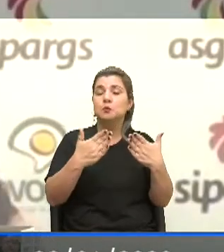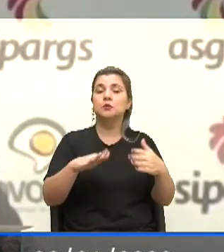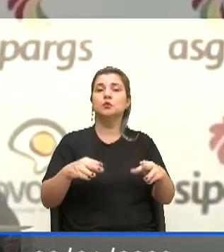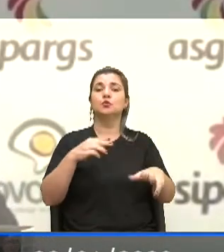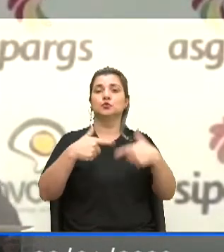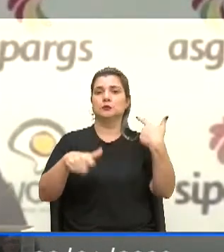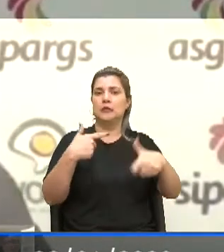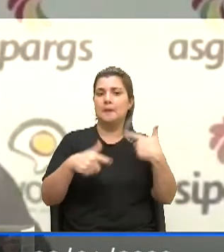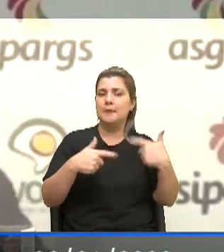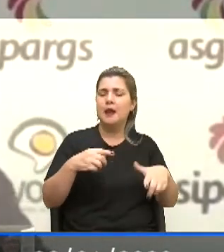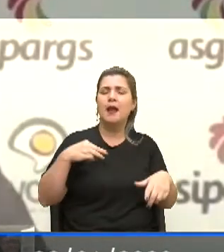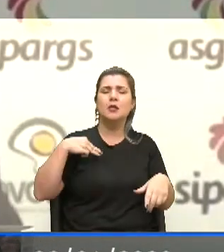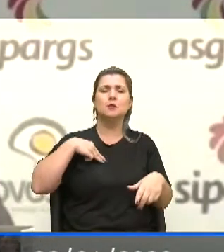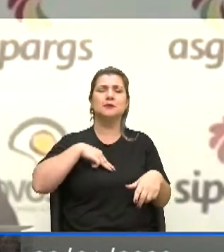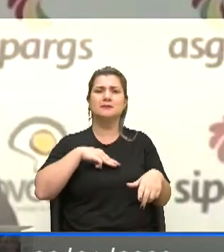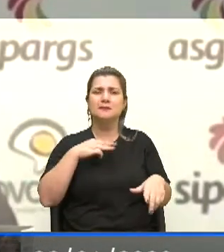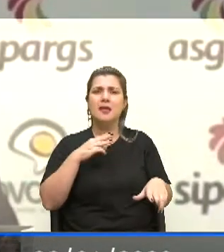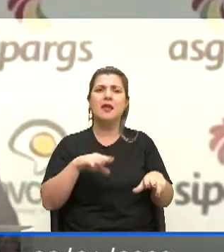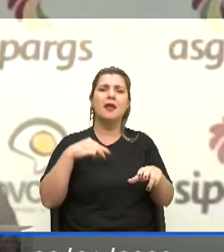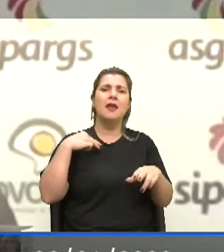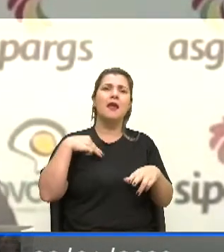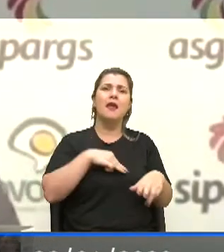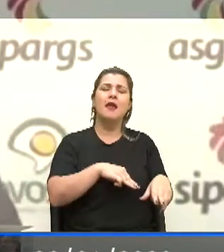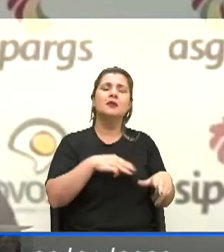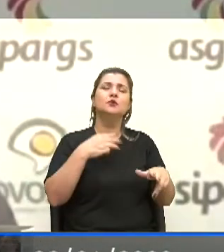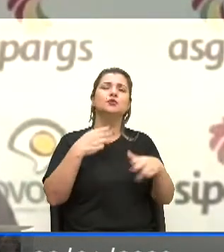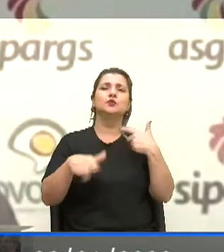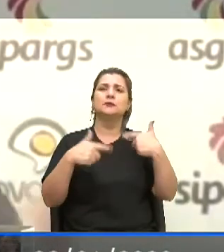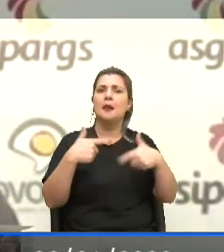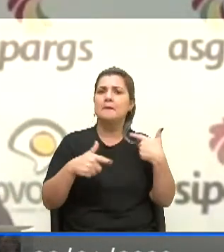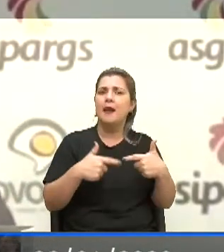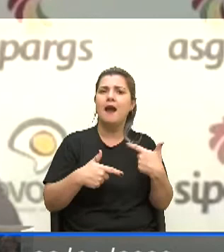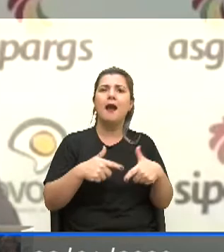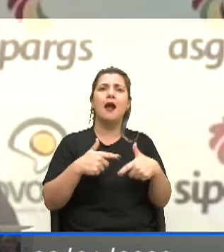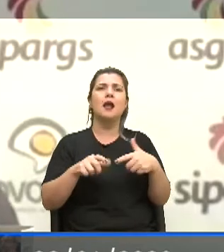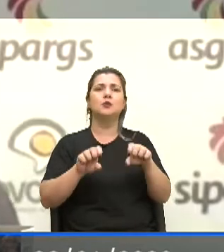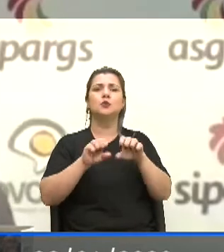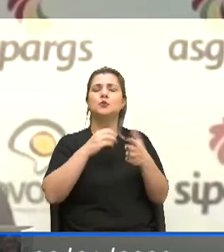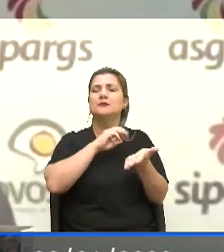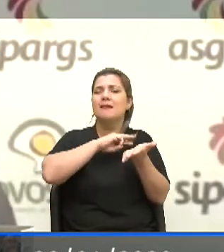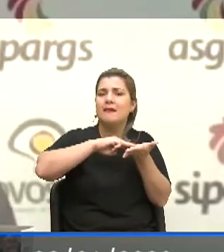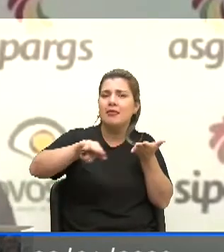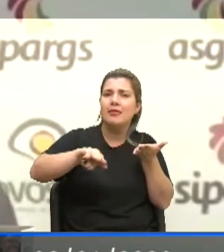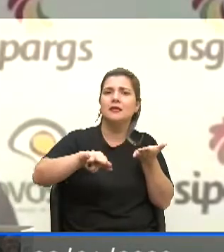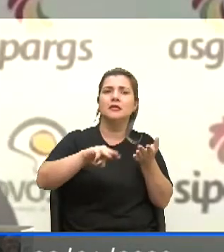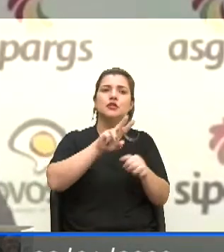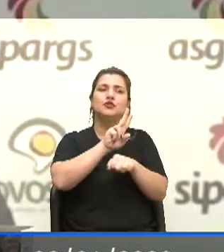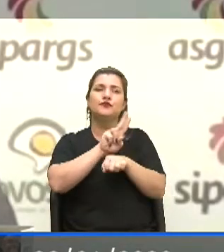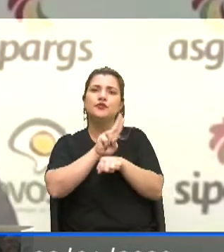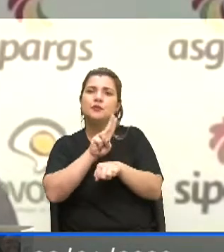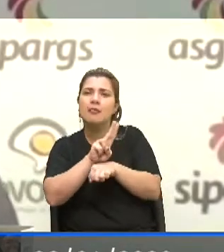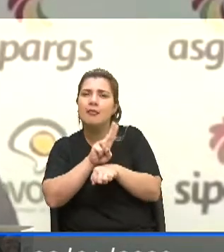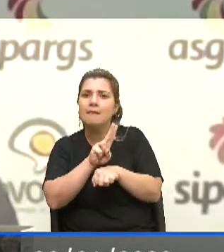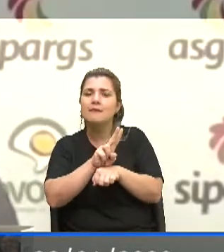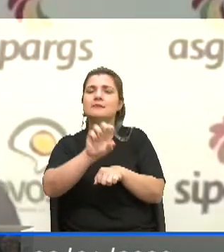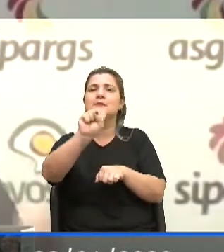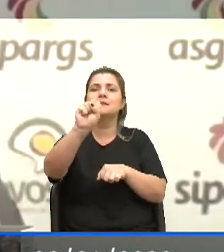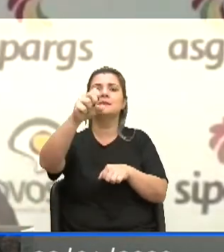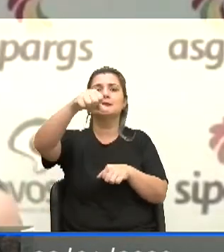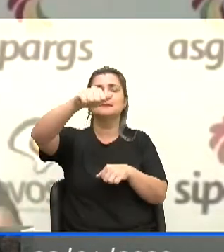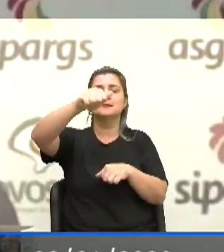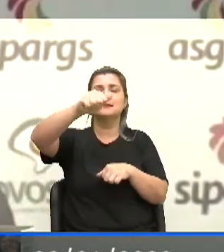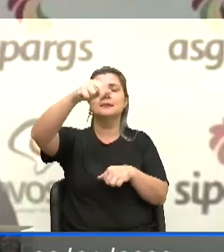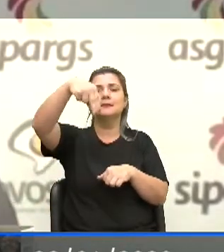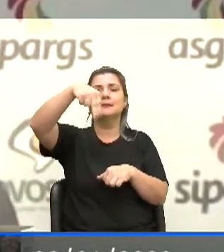do Trabalho também, a Secretaria de Vigilância Sanitária, né? Então, nós estamos numa grande união, né, em